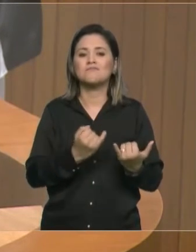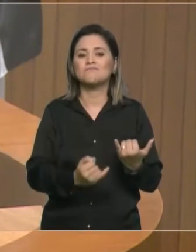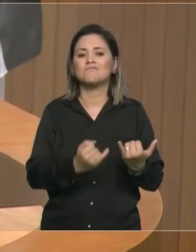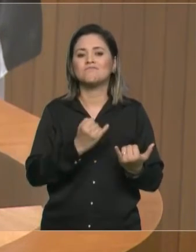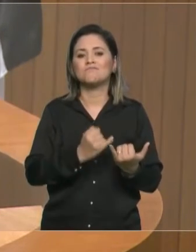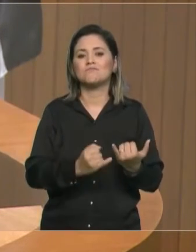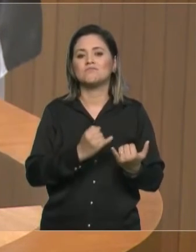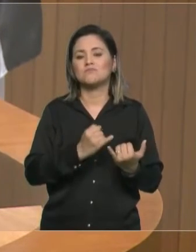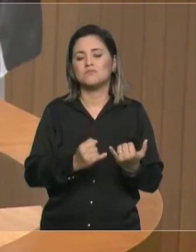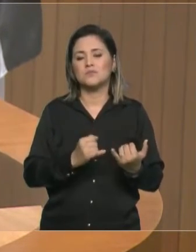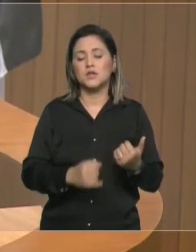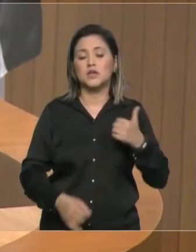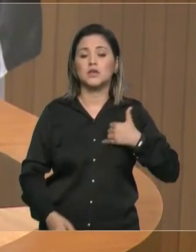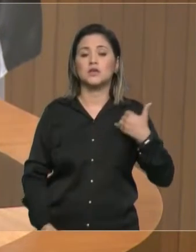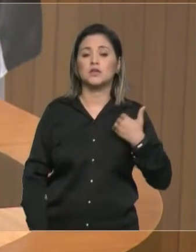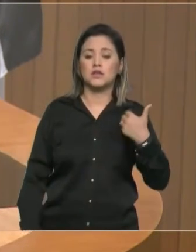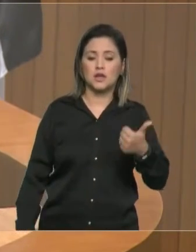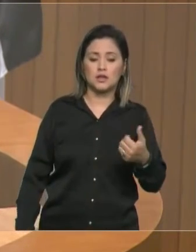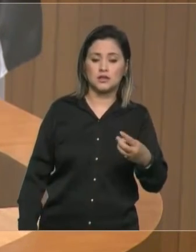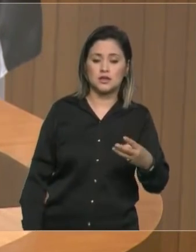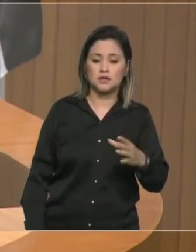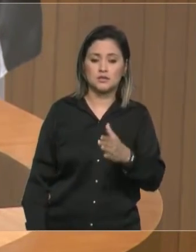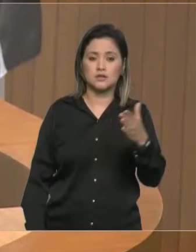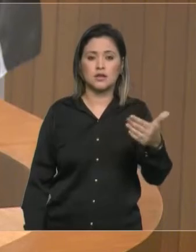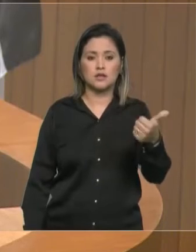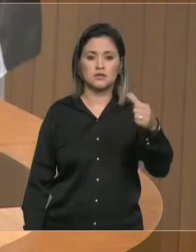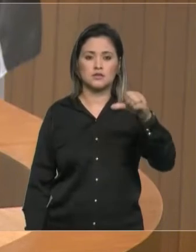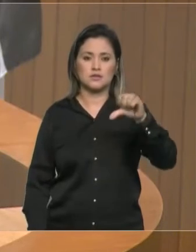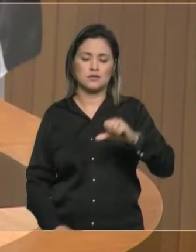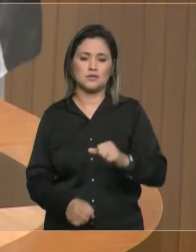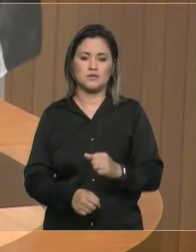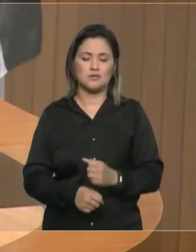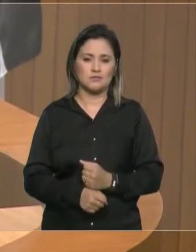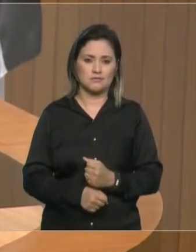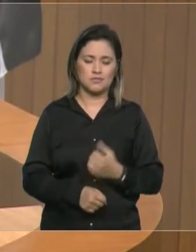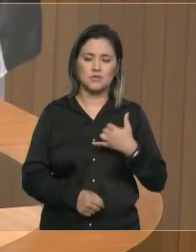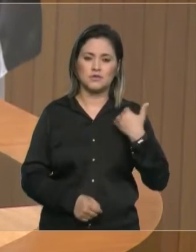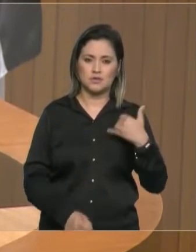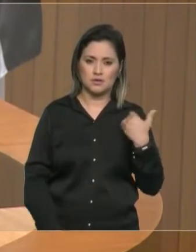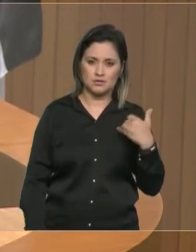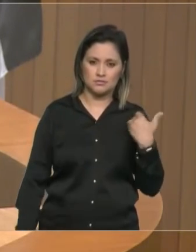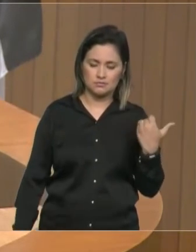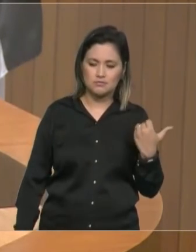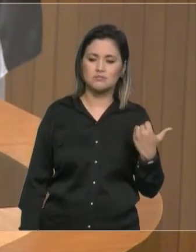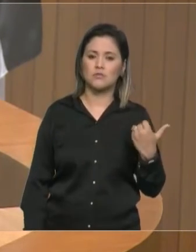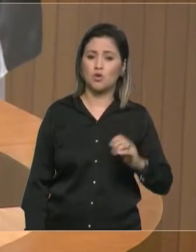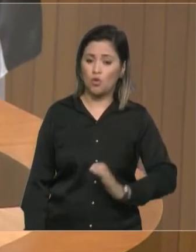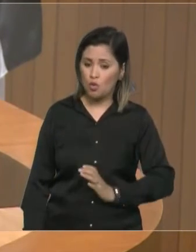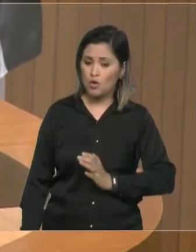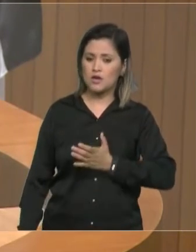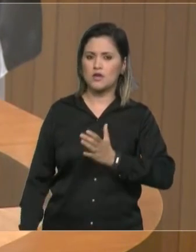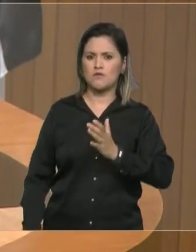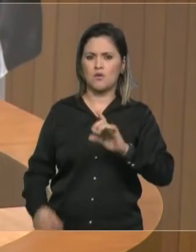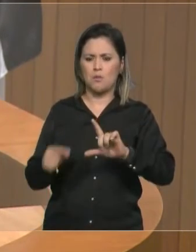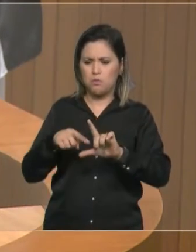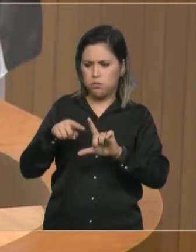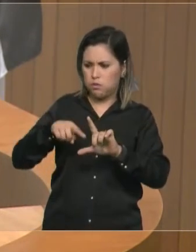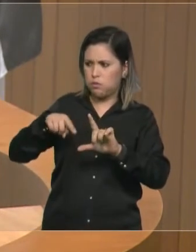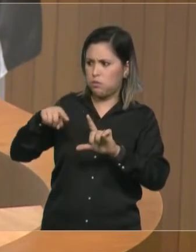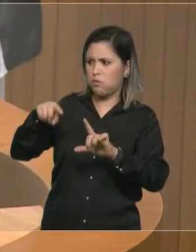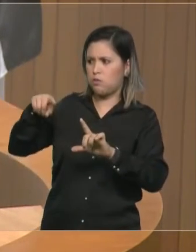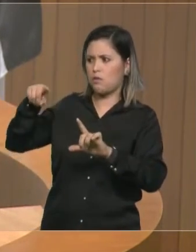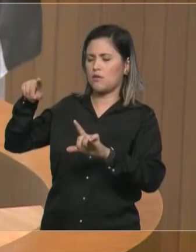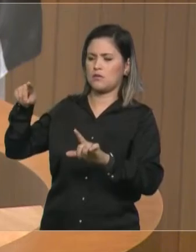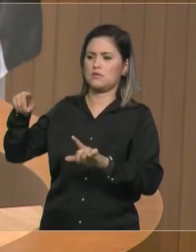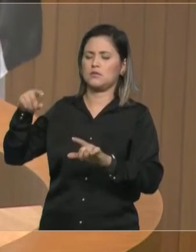de 13 a 19 anos, um aumento assim, absurdo de agressões, até de estupros em relação a essa